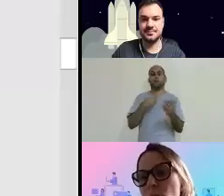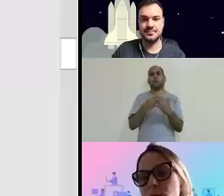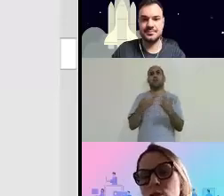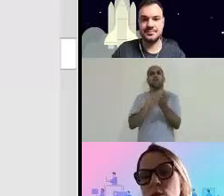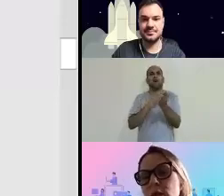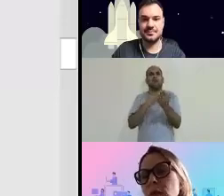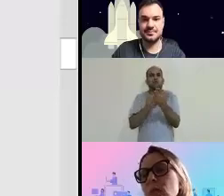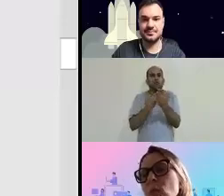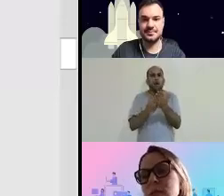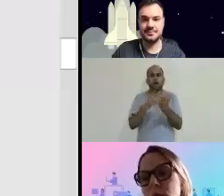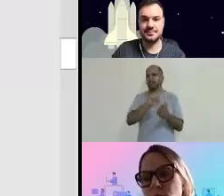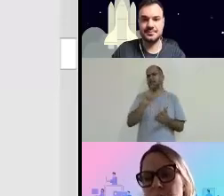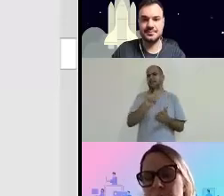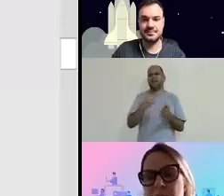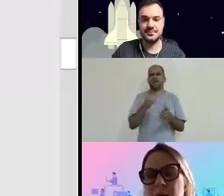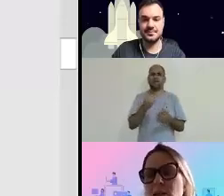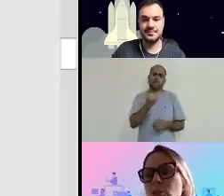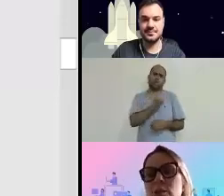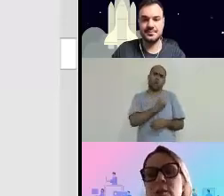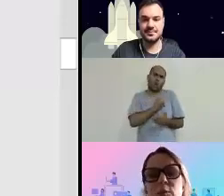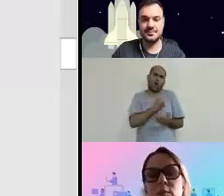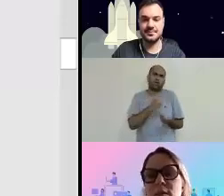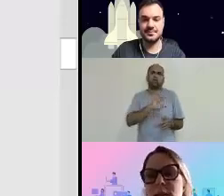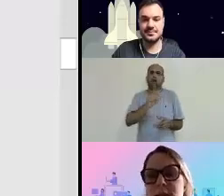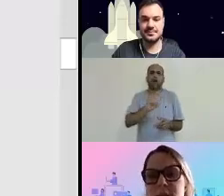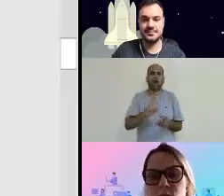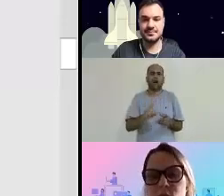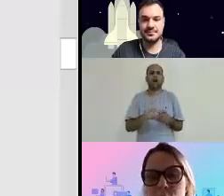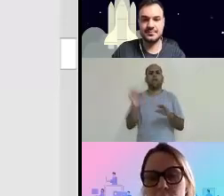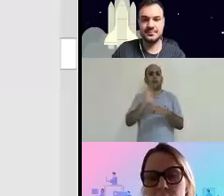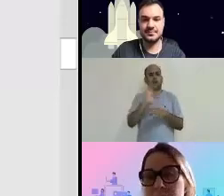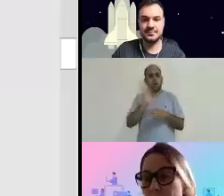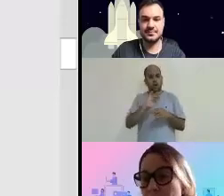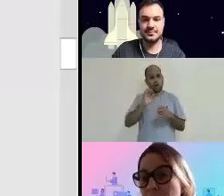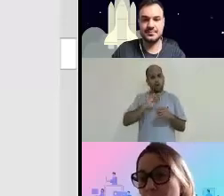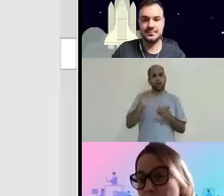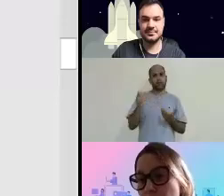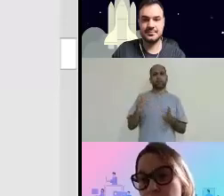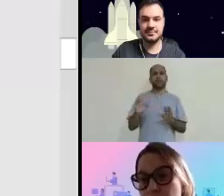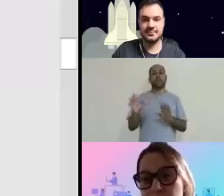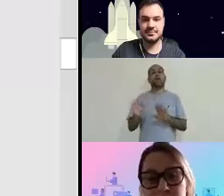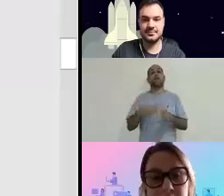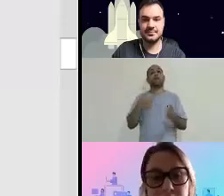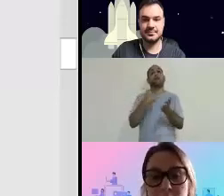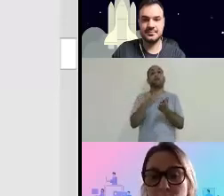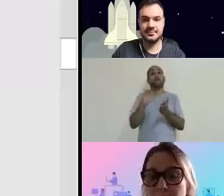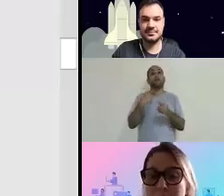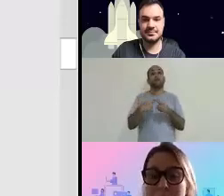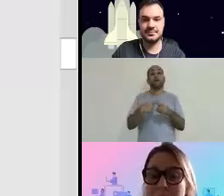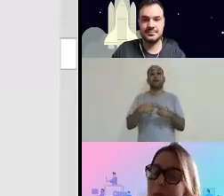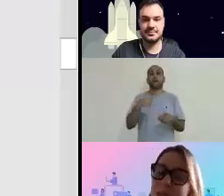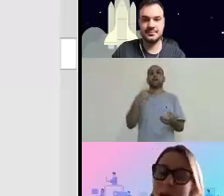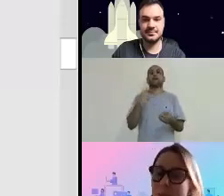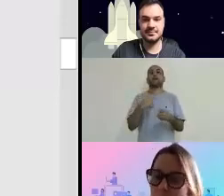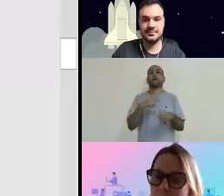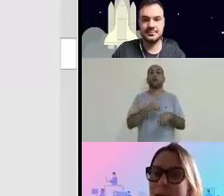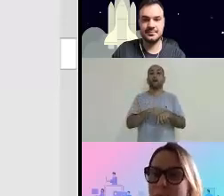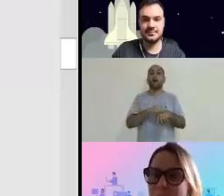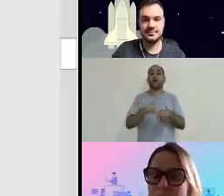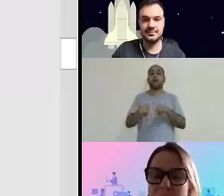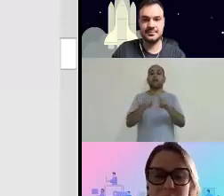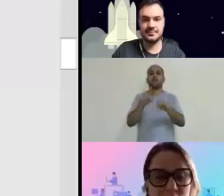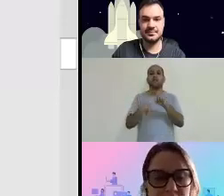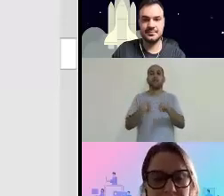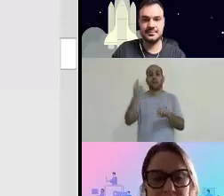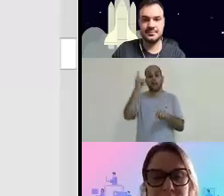boas notas, ou vêm de boas faculdades, são bem embasados, mas é porque na hora de um programa de seleção, eles não sabem